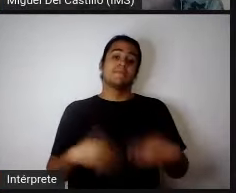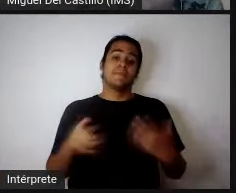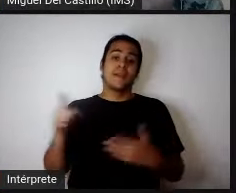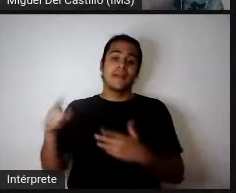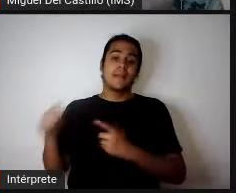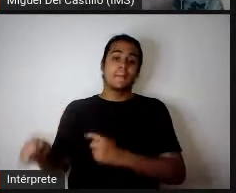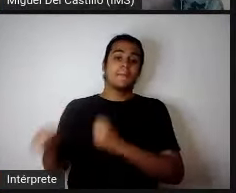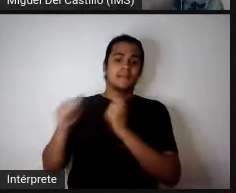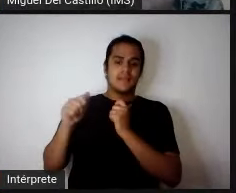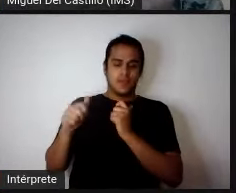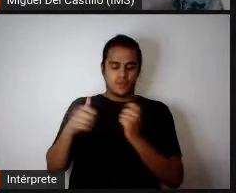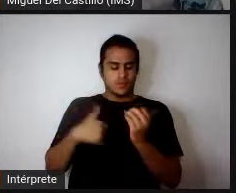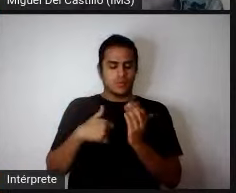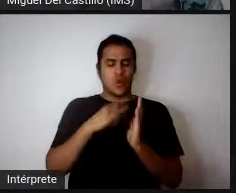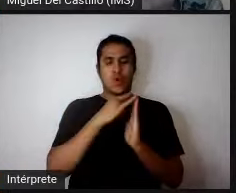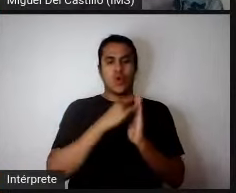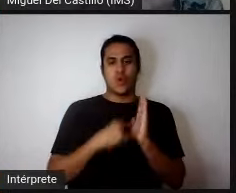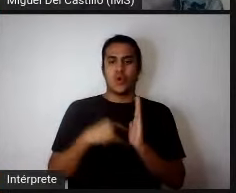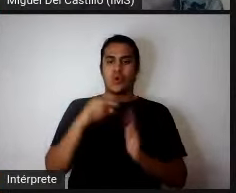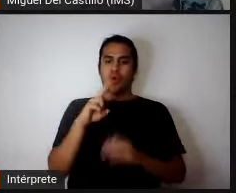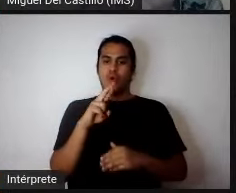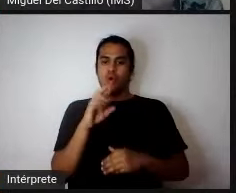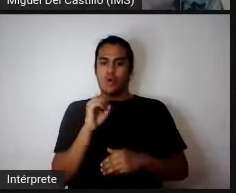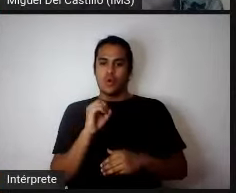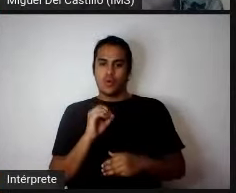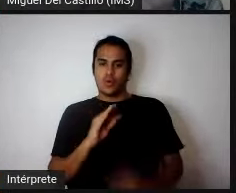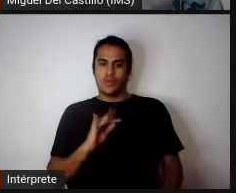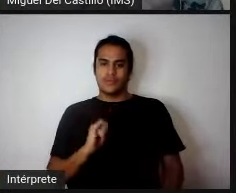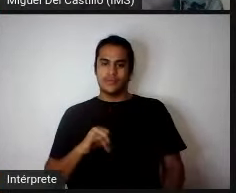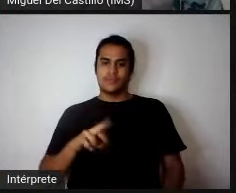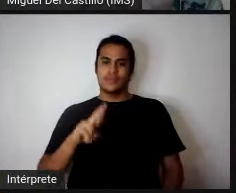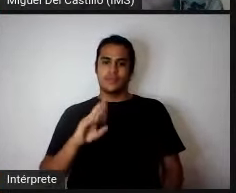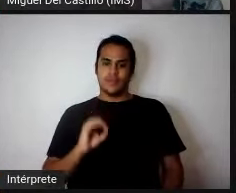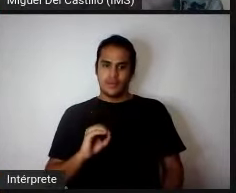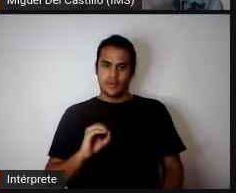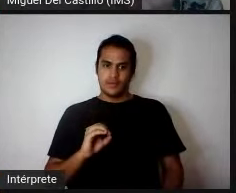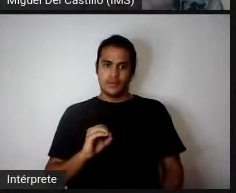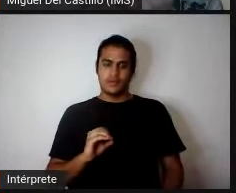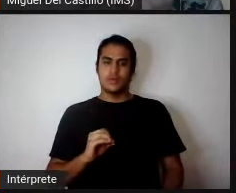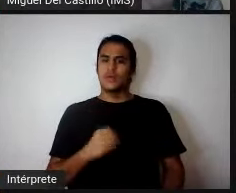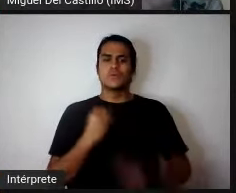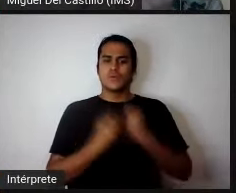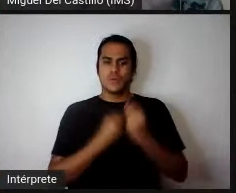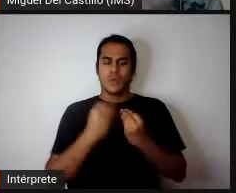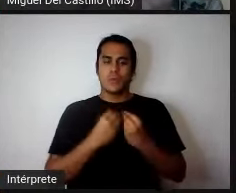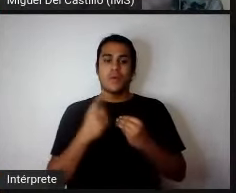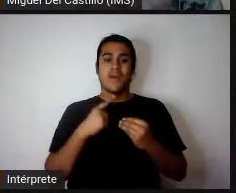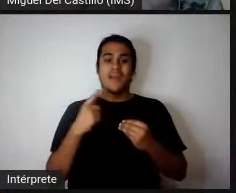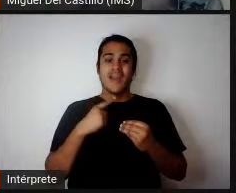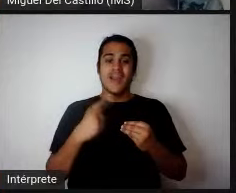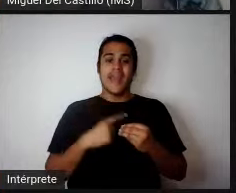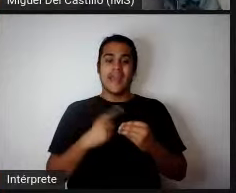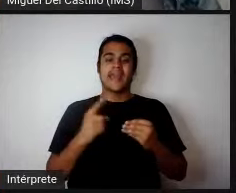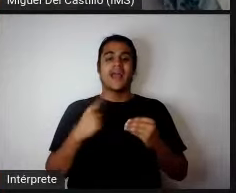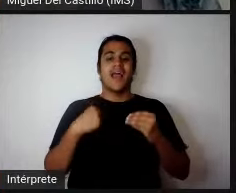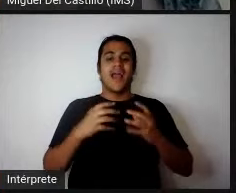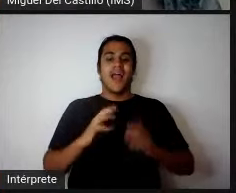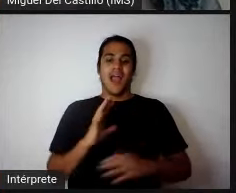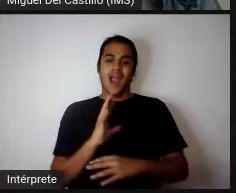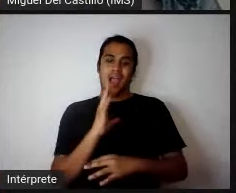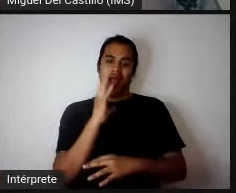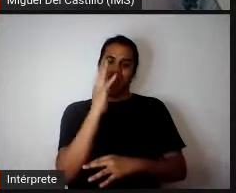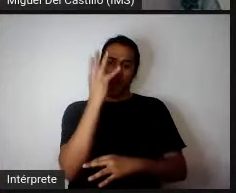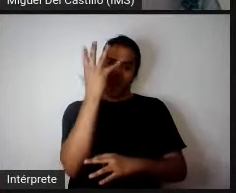um roteiro. Ele disse que é um tronco de árvore e você vai pelas